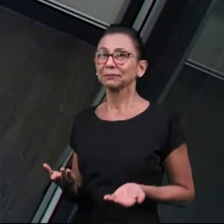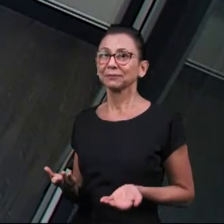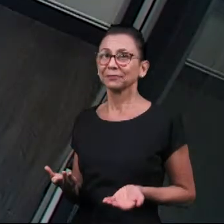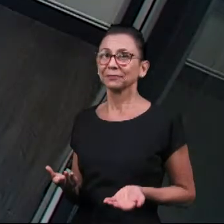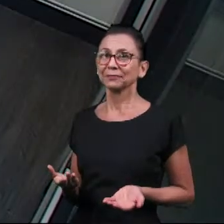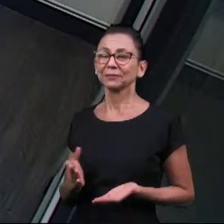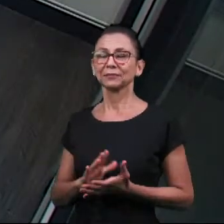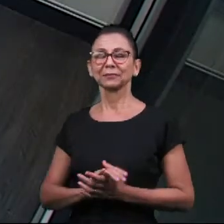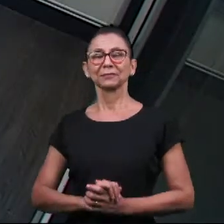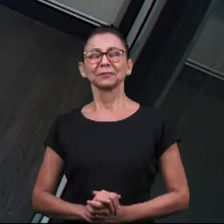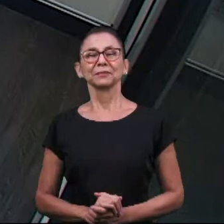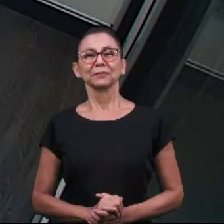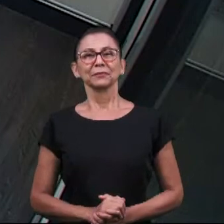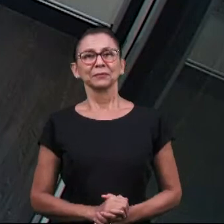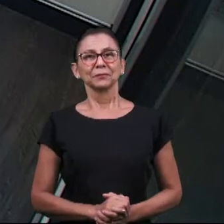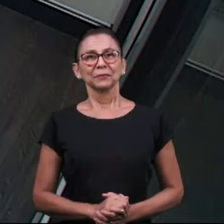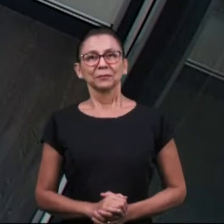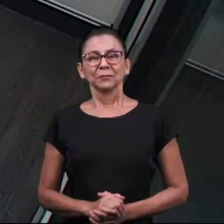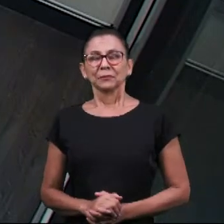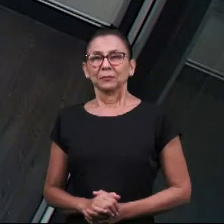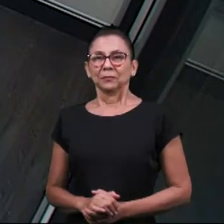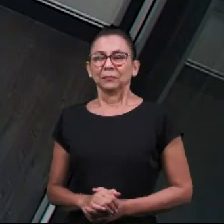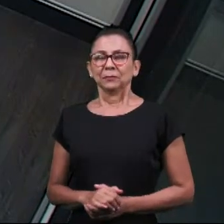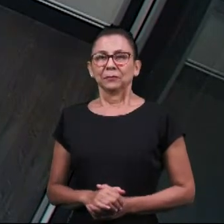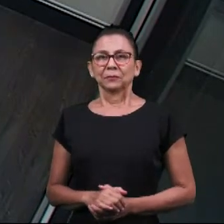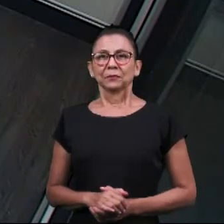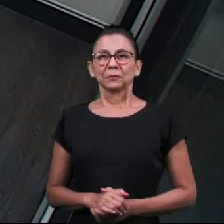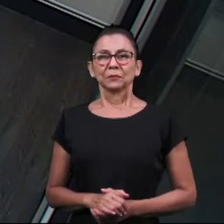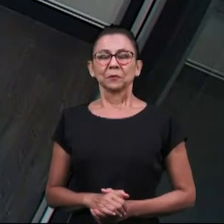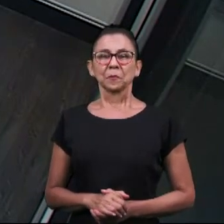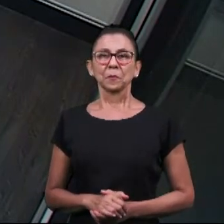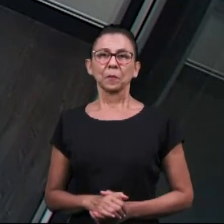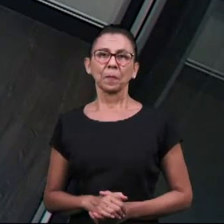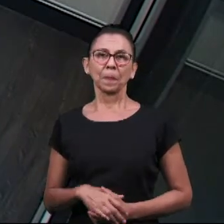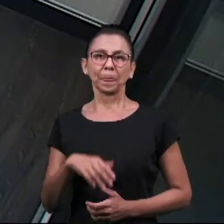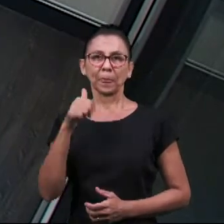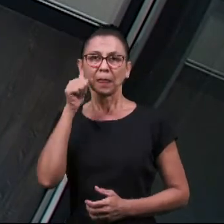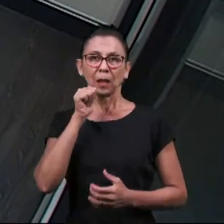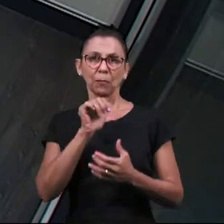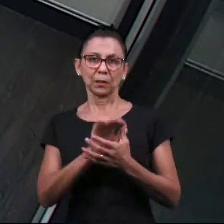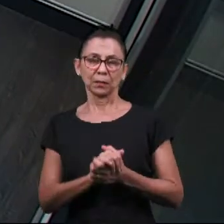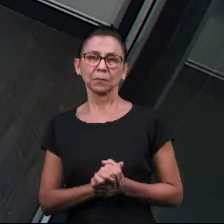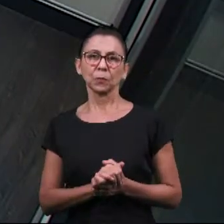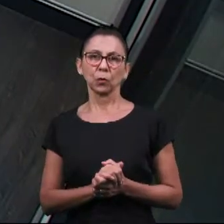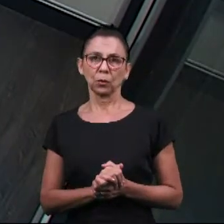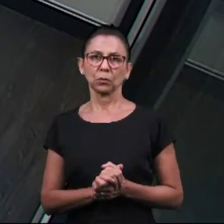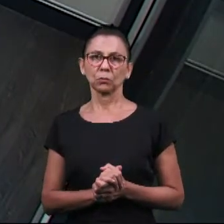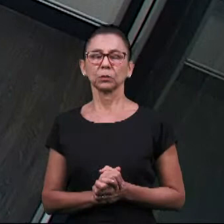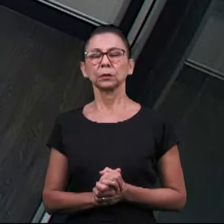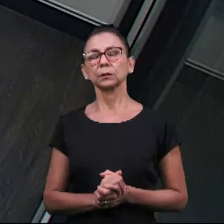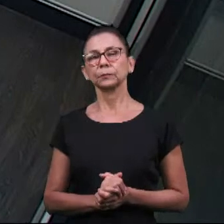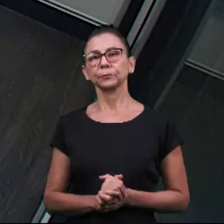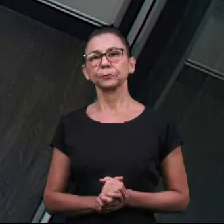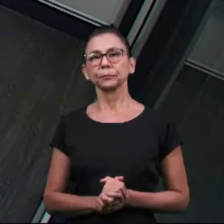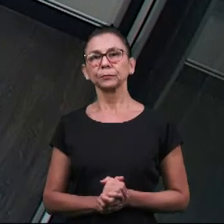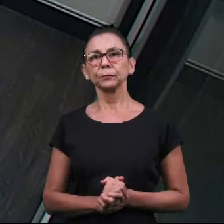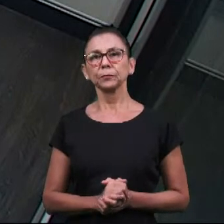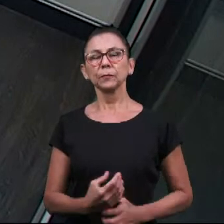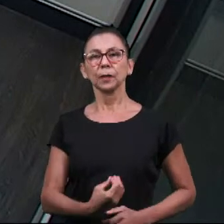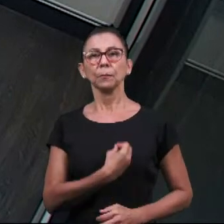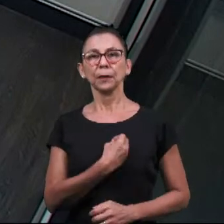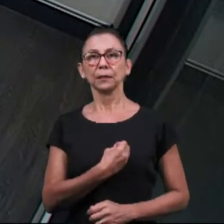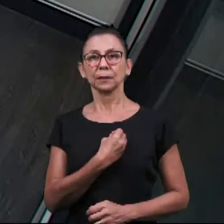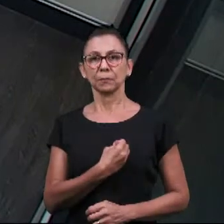é, ela tinha se convertido, né, na igreja de Vila Velha 1, mas eu não a conhecia. Foi num encontro, numa reunião